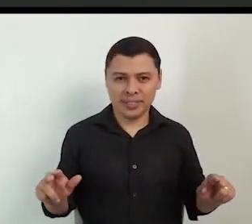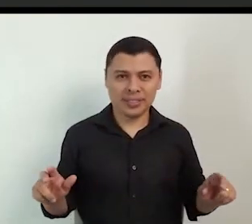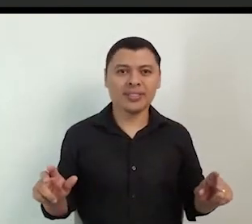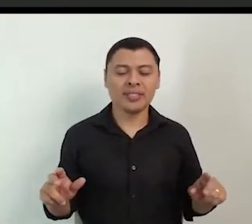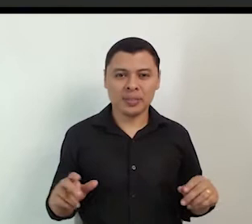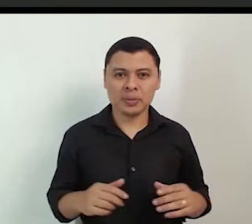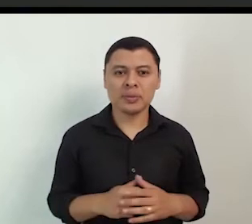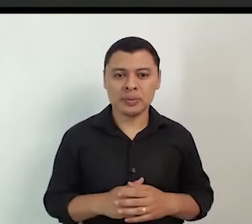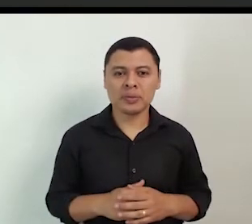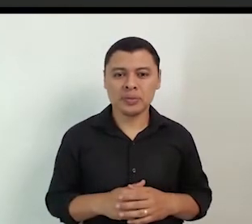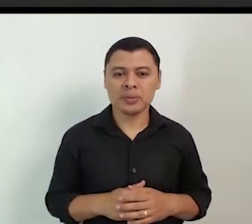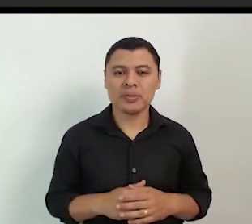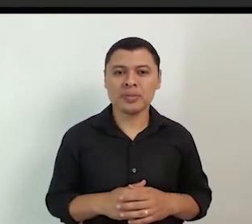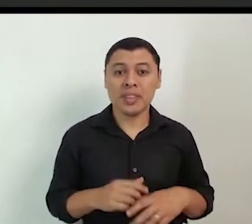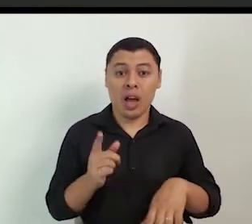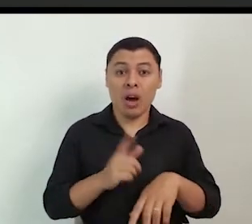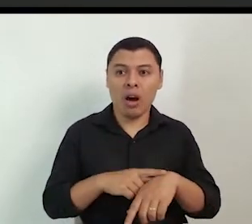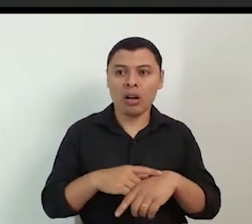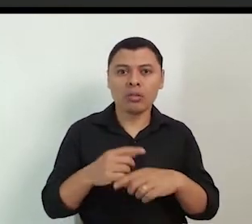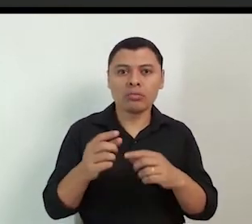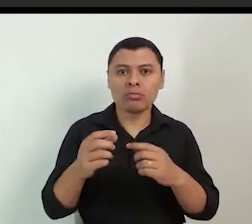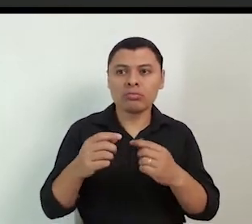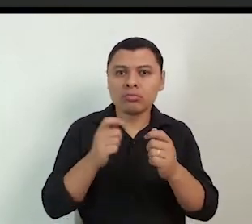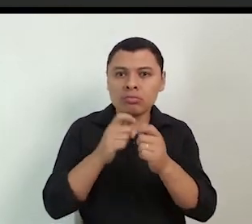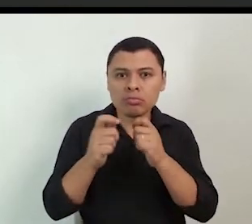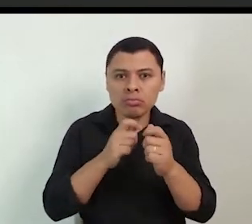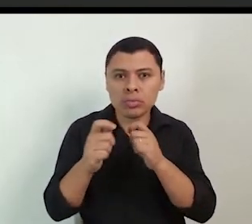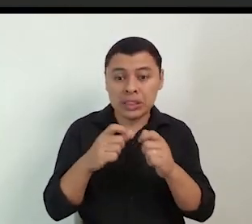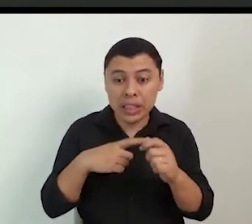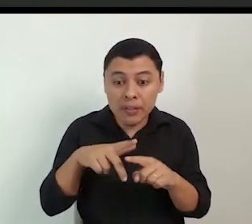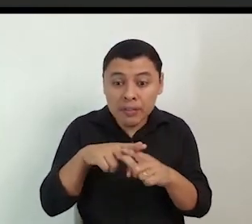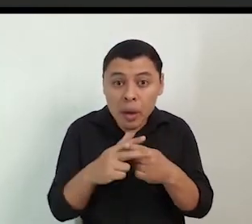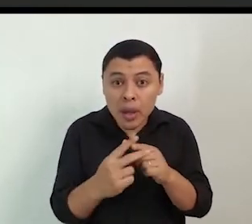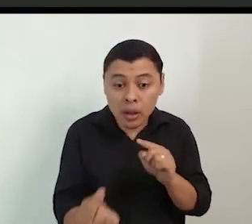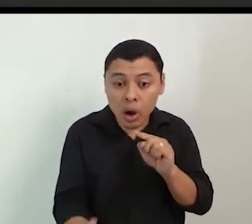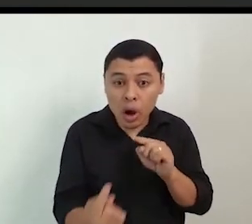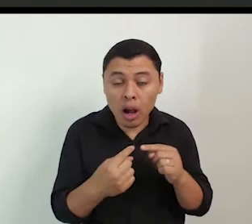né? Porque a ferramenta adequada faz toda a diferença. Então,